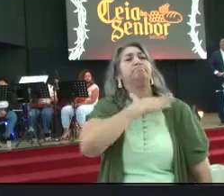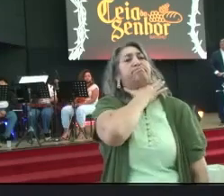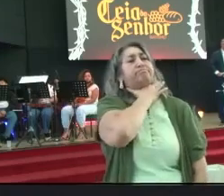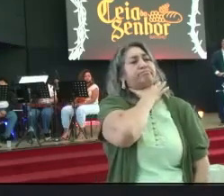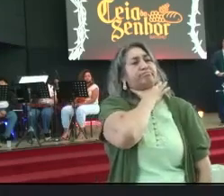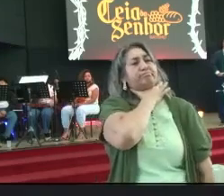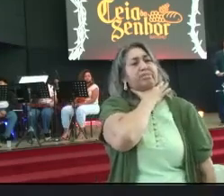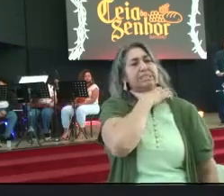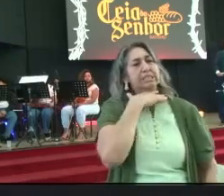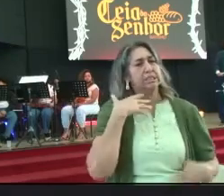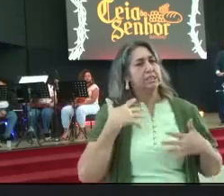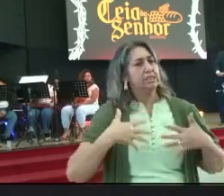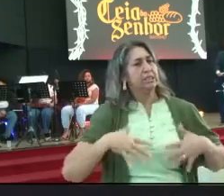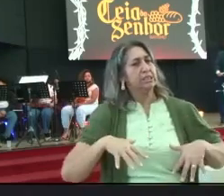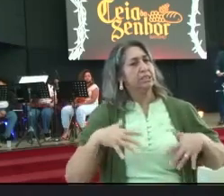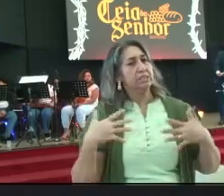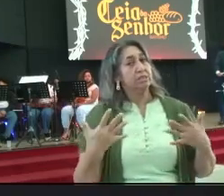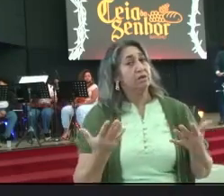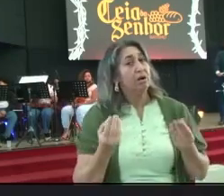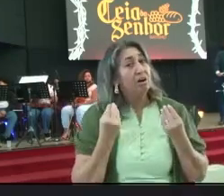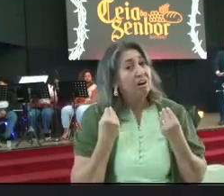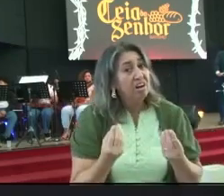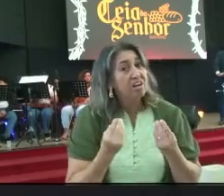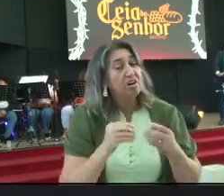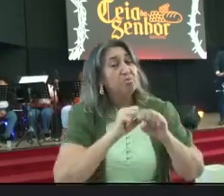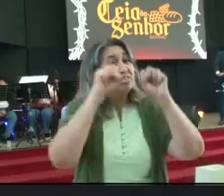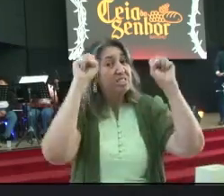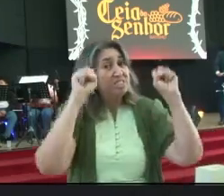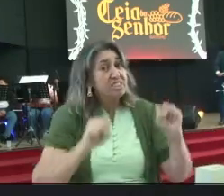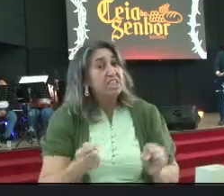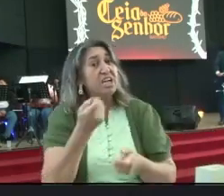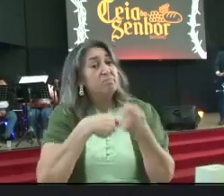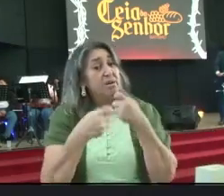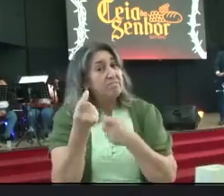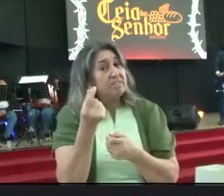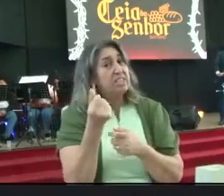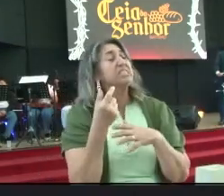Olha como que é o sistema financeiro, pastor Emerson.